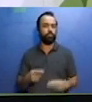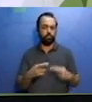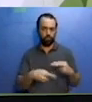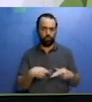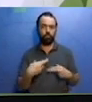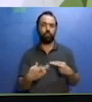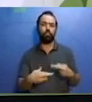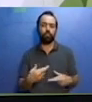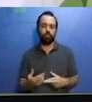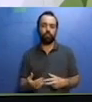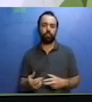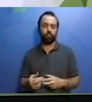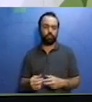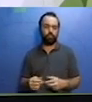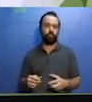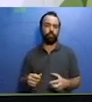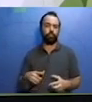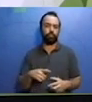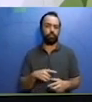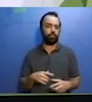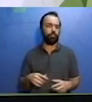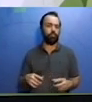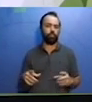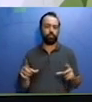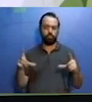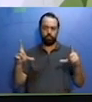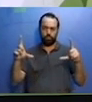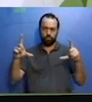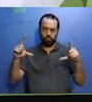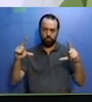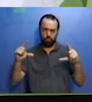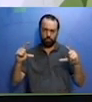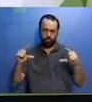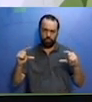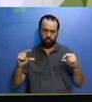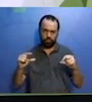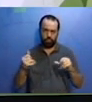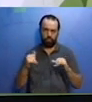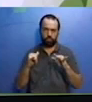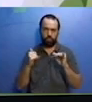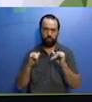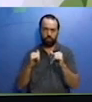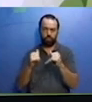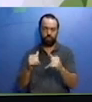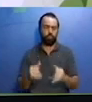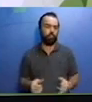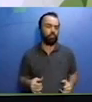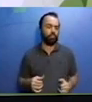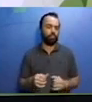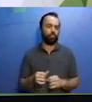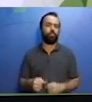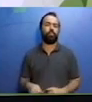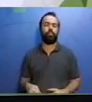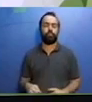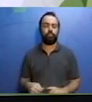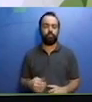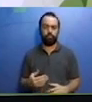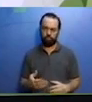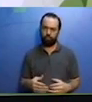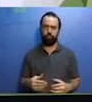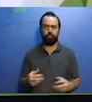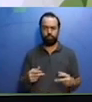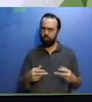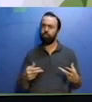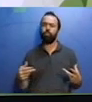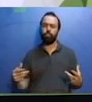desses materiais, existe uma economia de energia elétrica nos processos industriais. E, entre outros